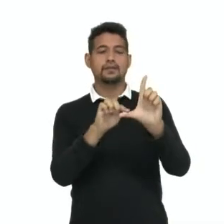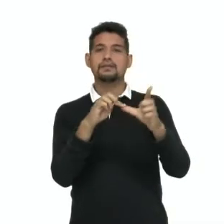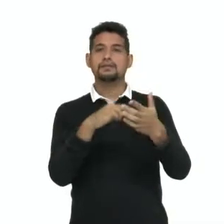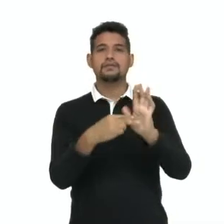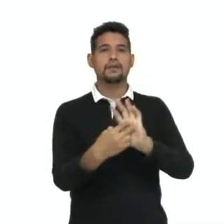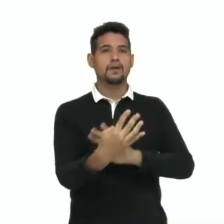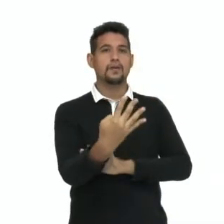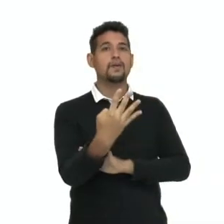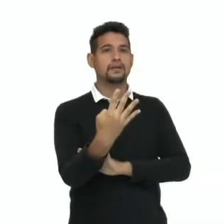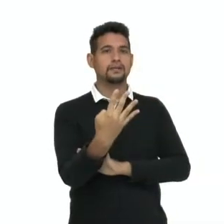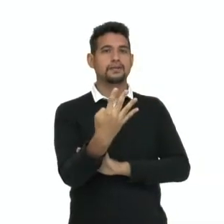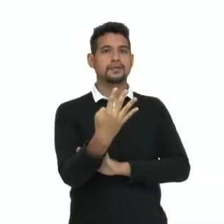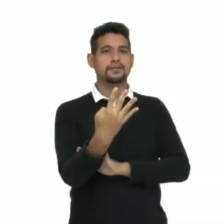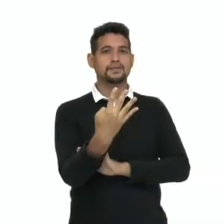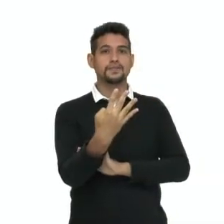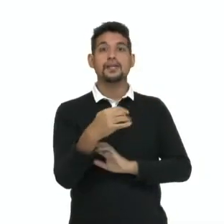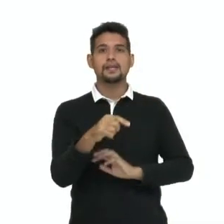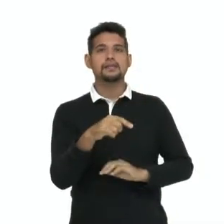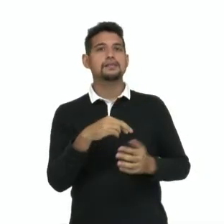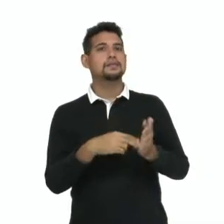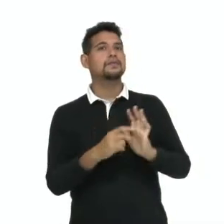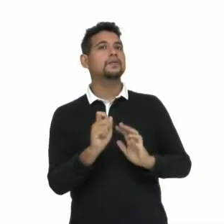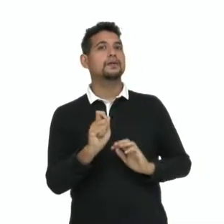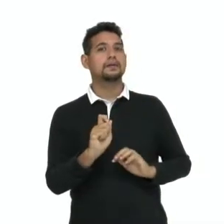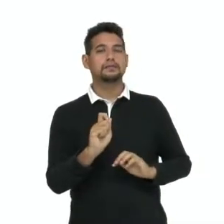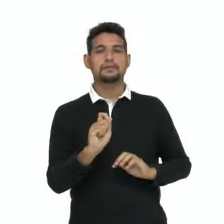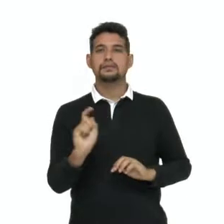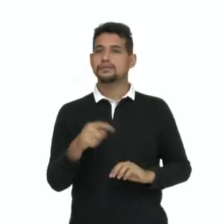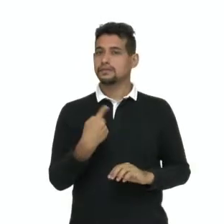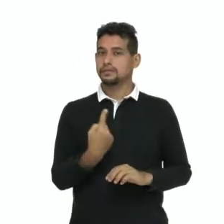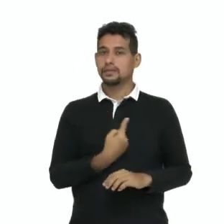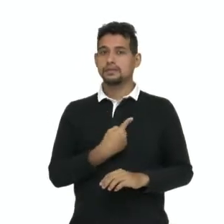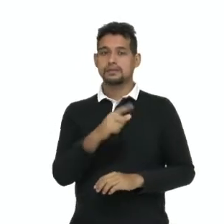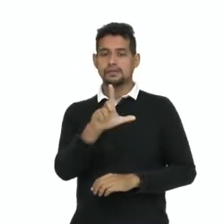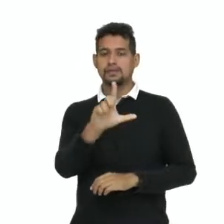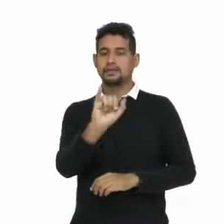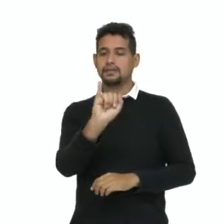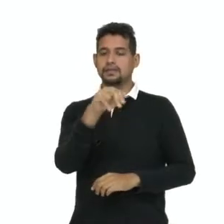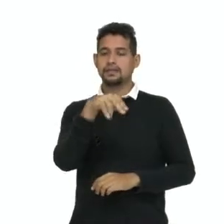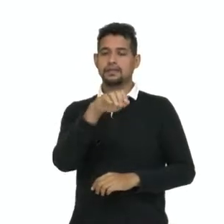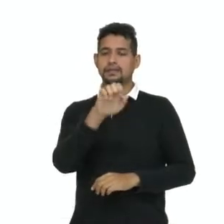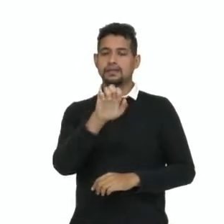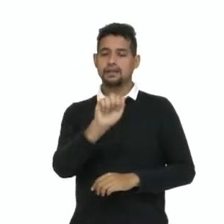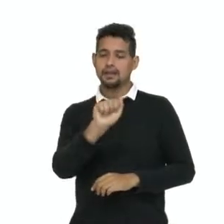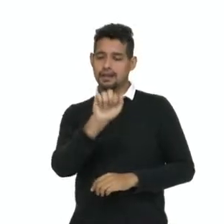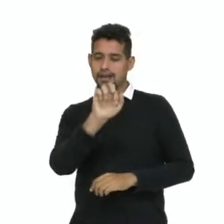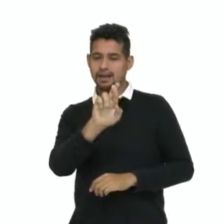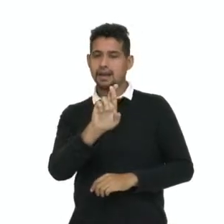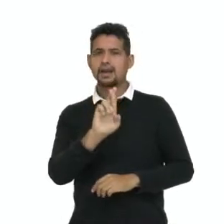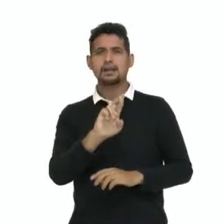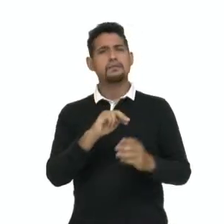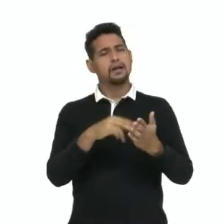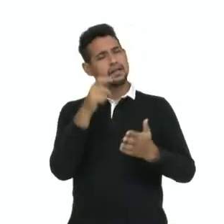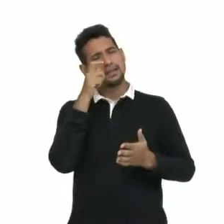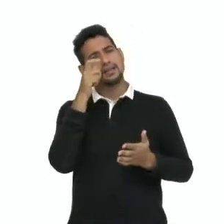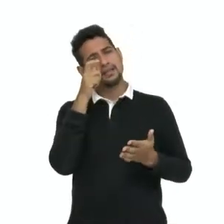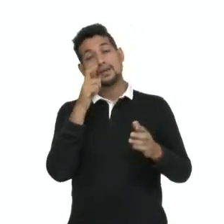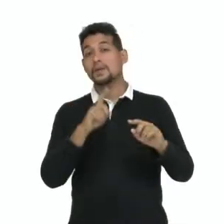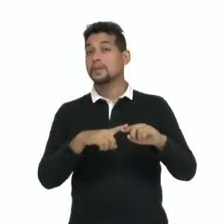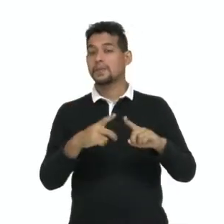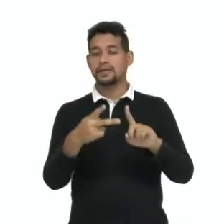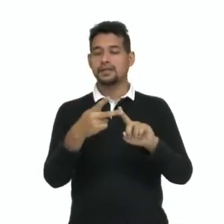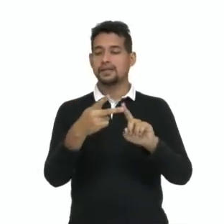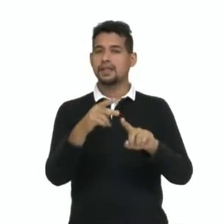4. Esse daqui seria o nosso coeficiente linear da nossa reta, mas o que não interessa é o coeficiente angular. Na